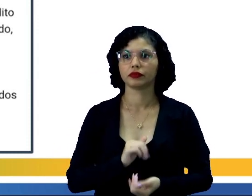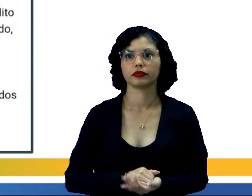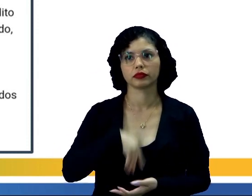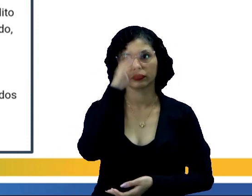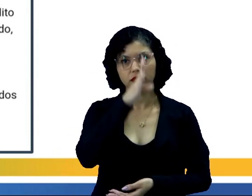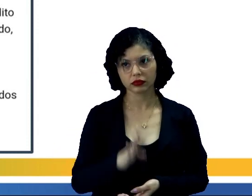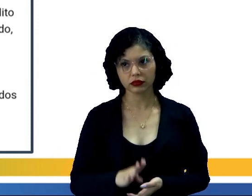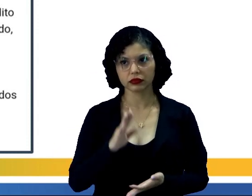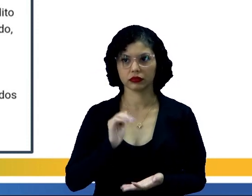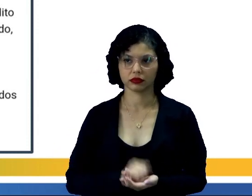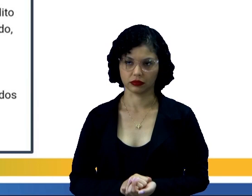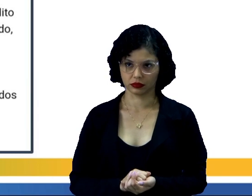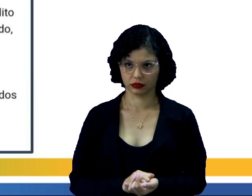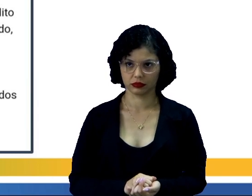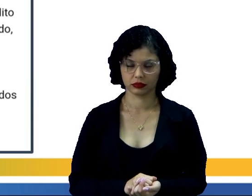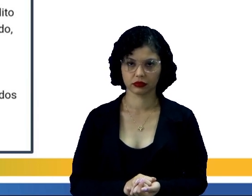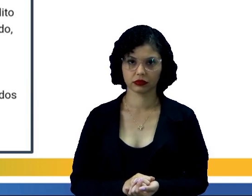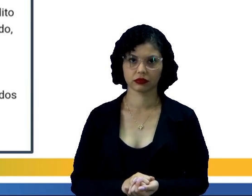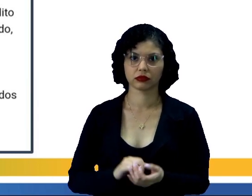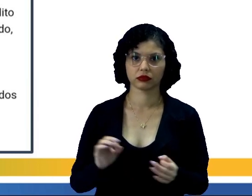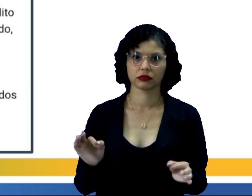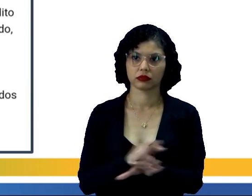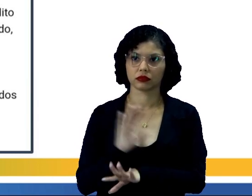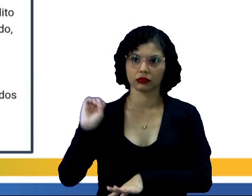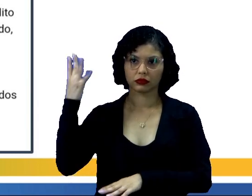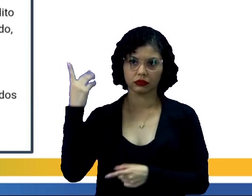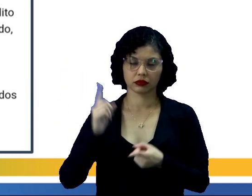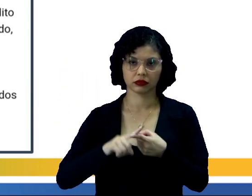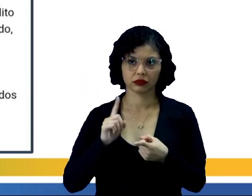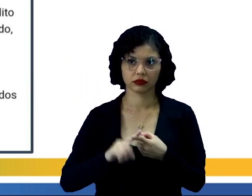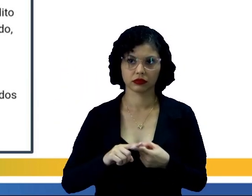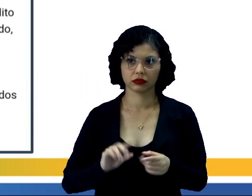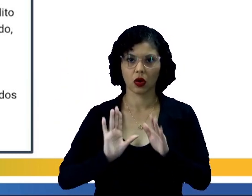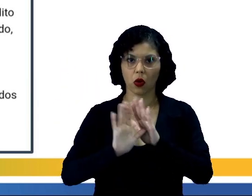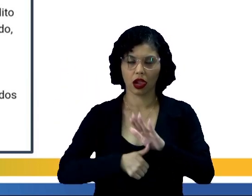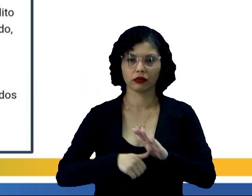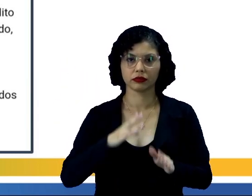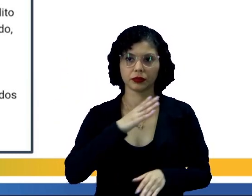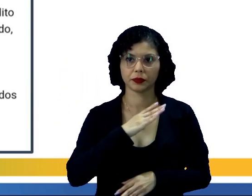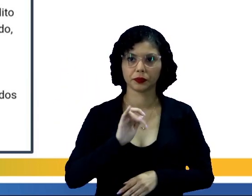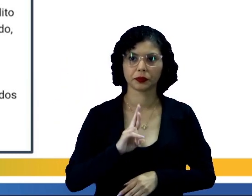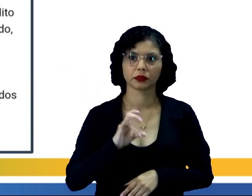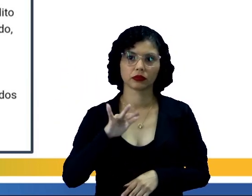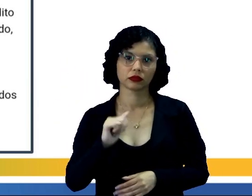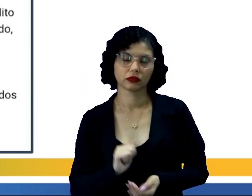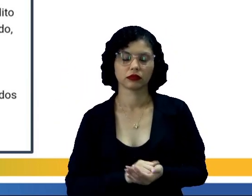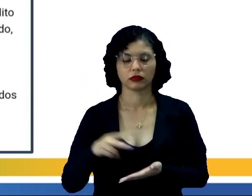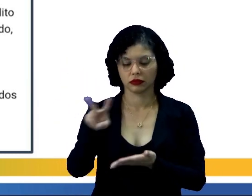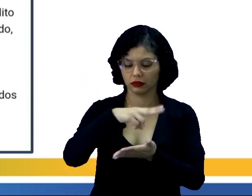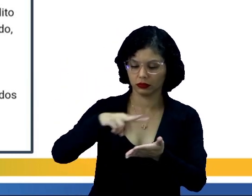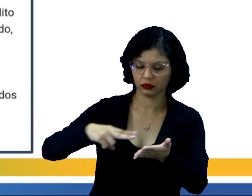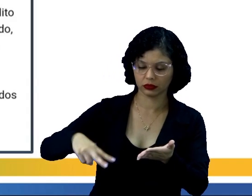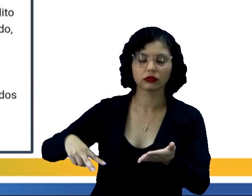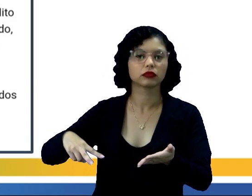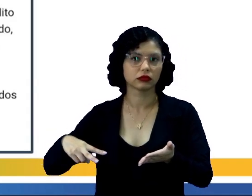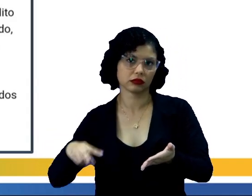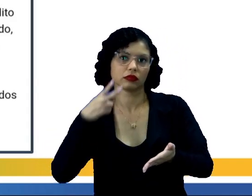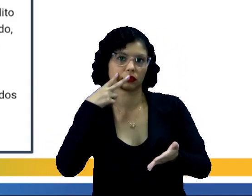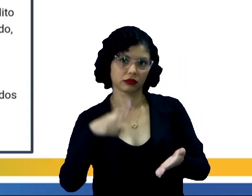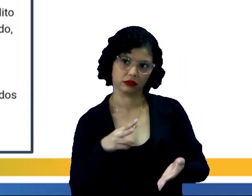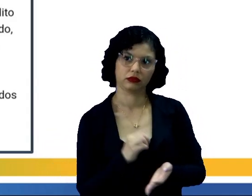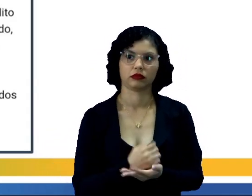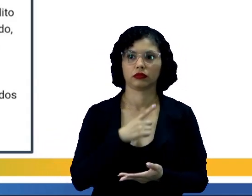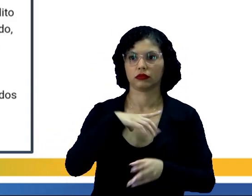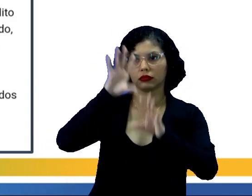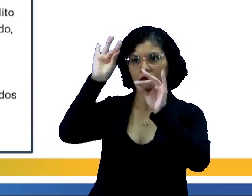ação, que foram os brasileiros, e a causa após assalto em cidade de Roraima. E aí, lendo a notícia, você vai